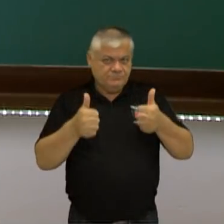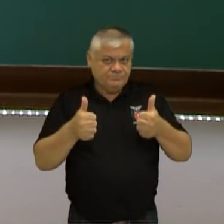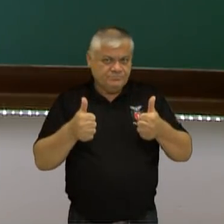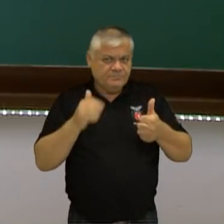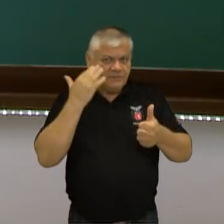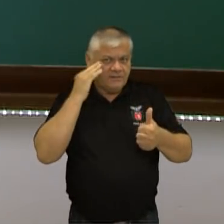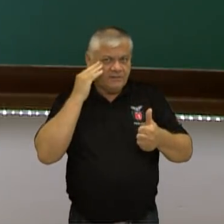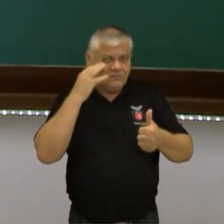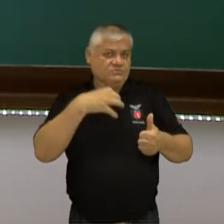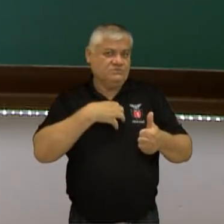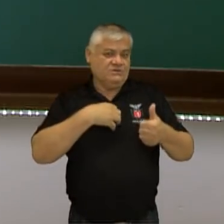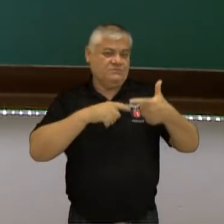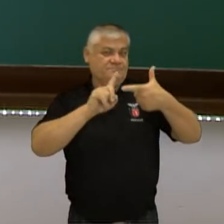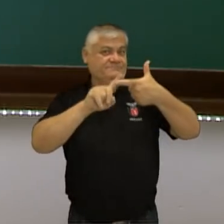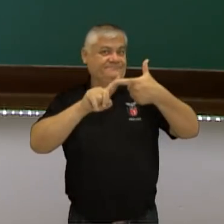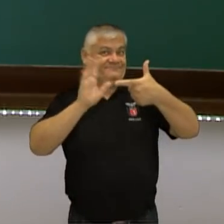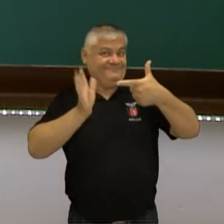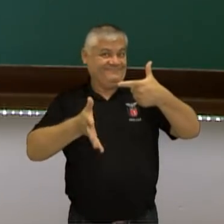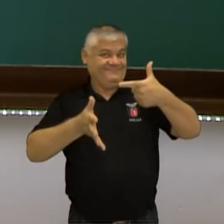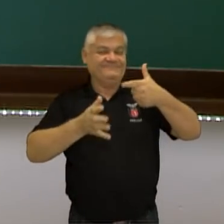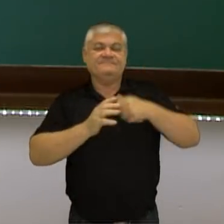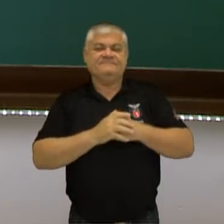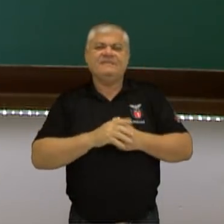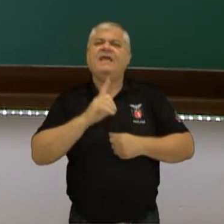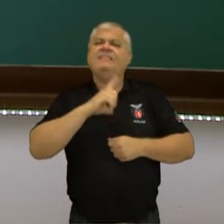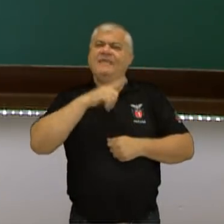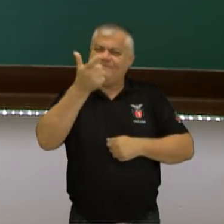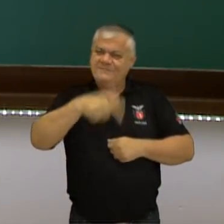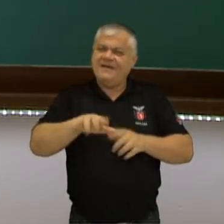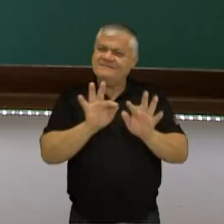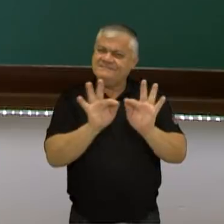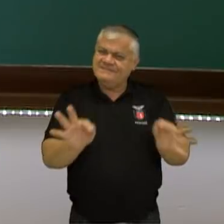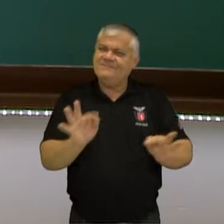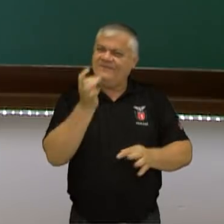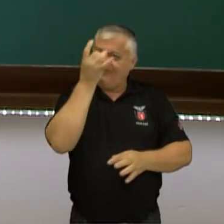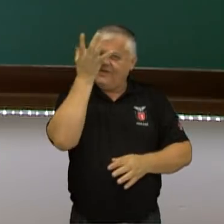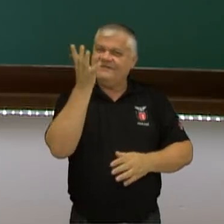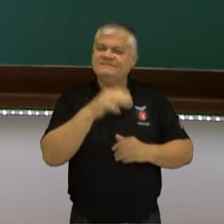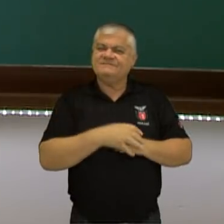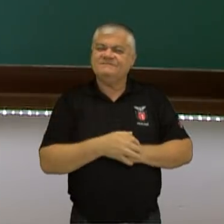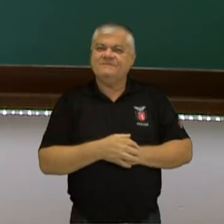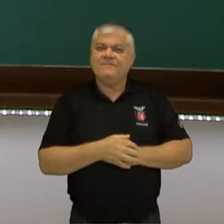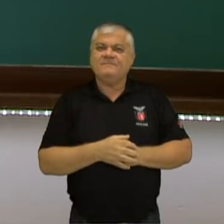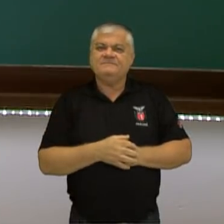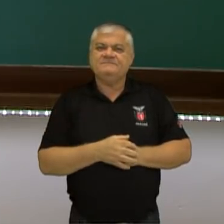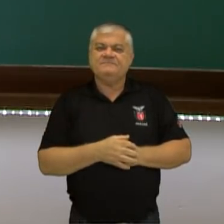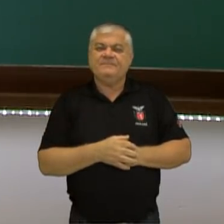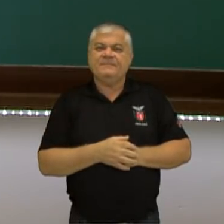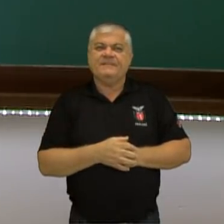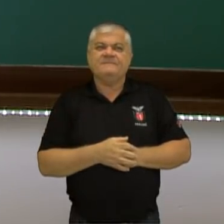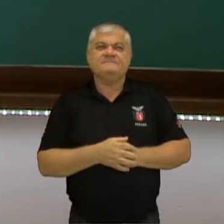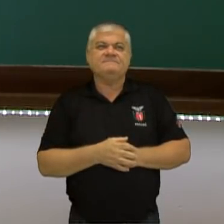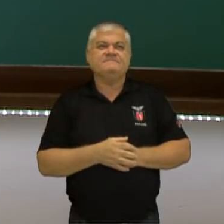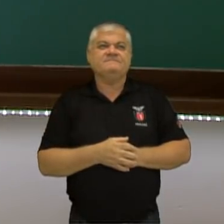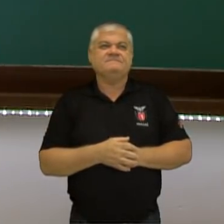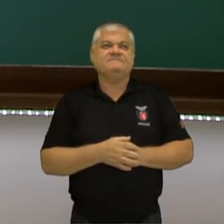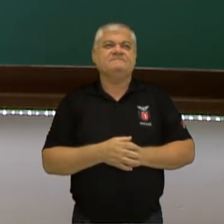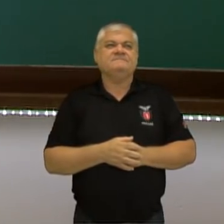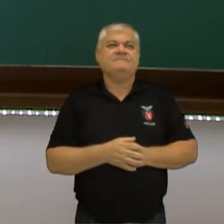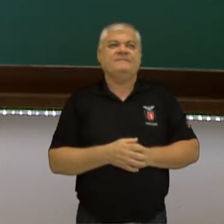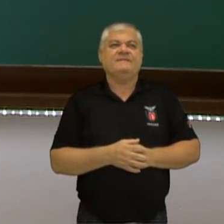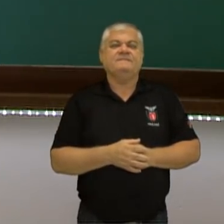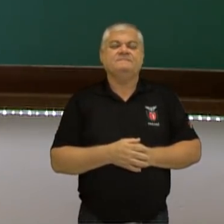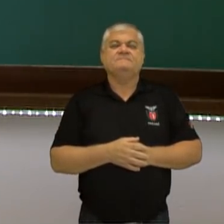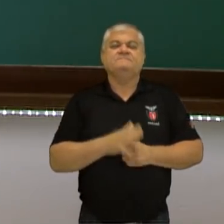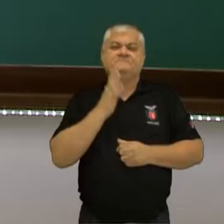Esse é o segundo jeito. É claro que tem um jeito mais simples ainda. O que você poderia verificar? Poderia verificar o seguinte.